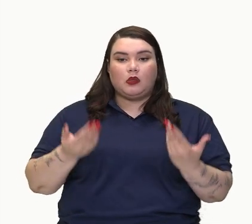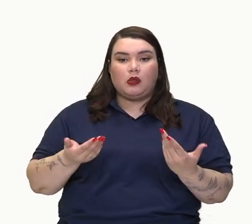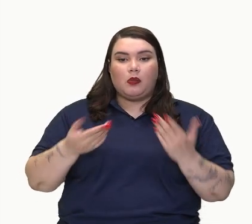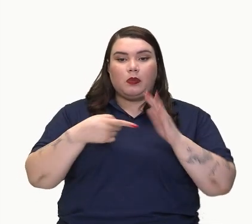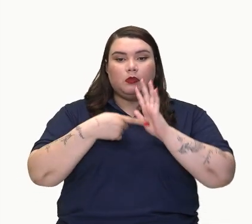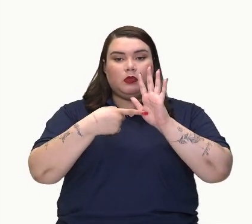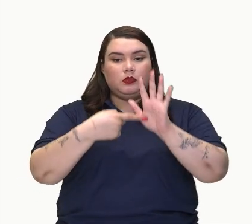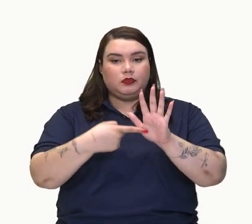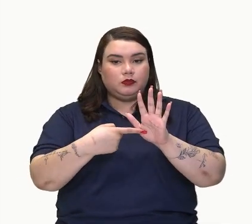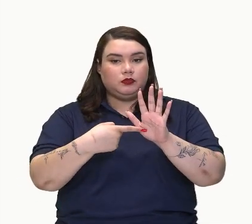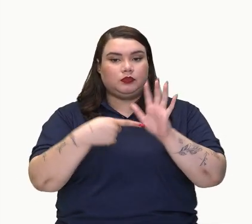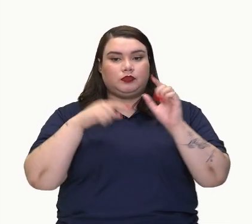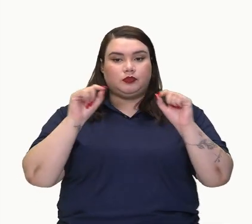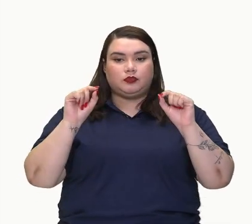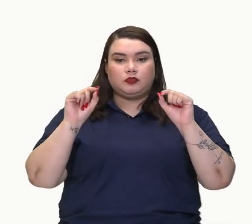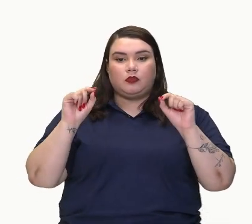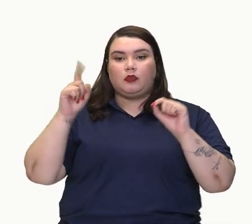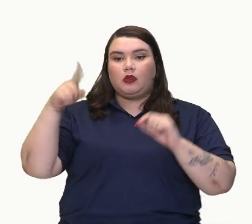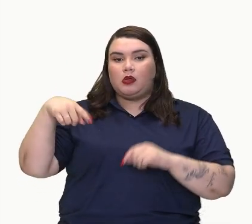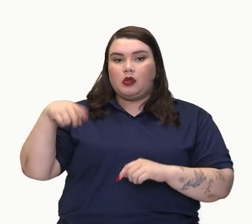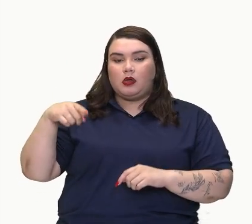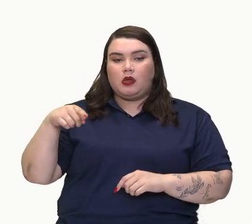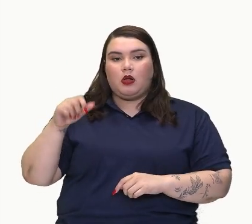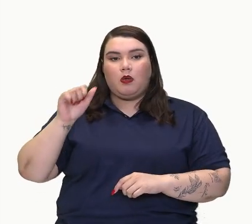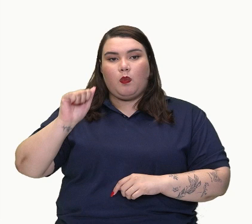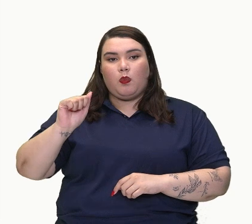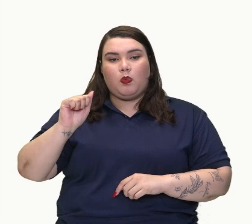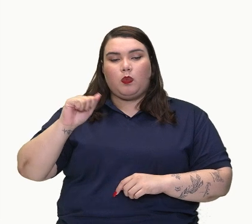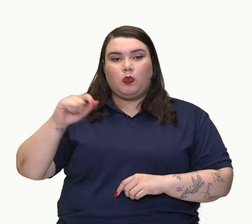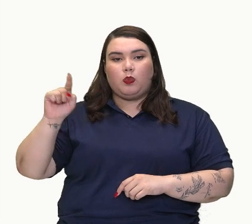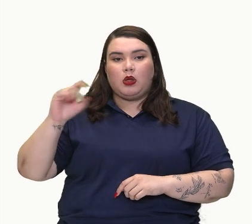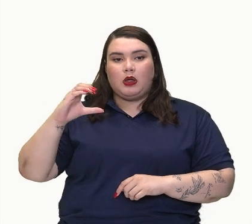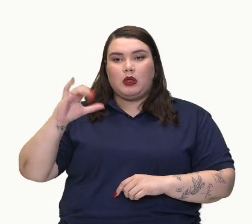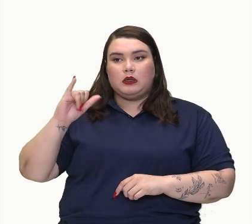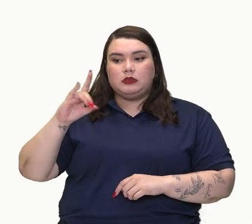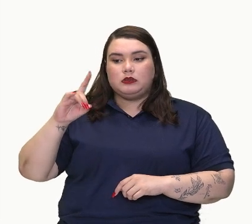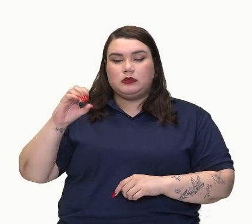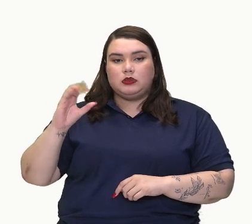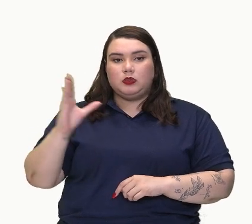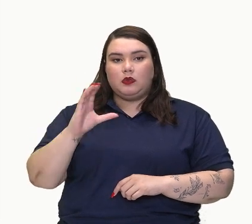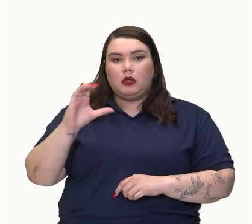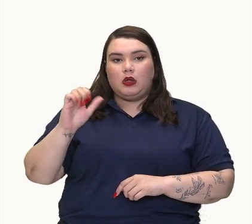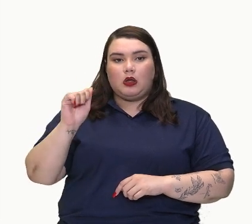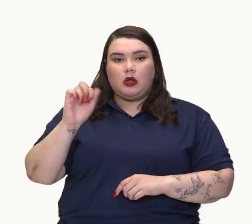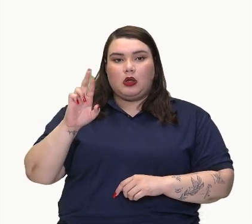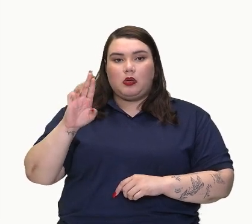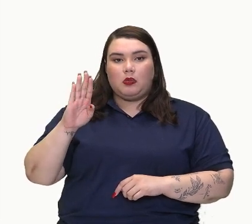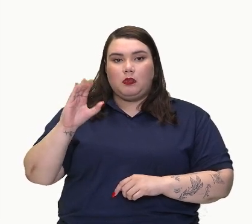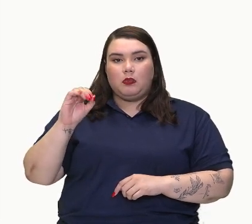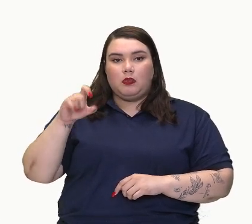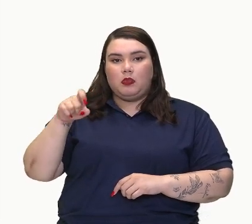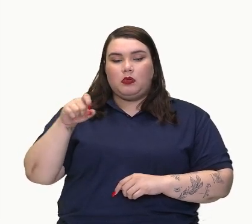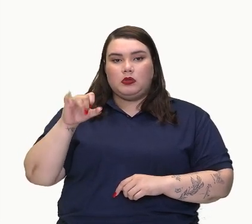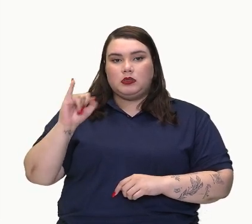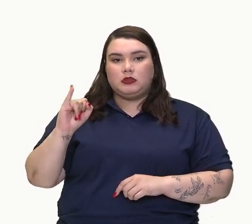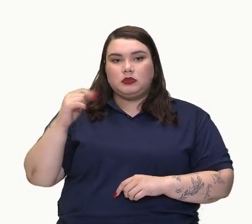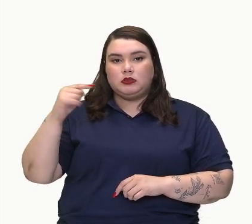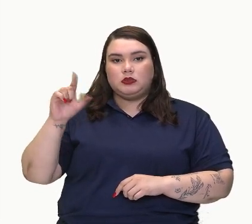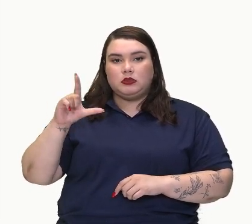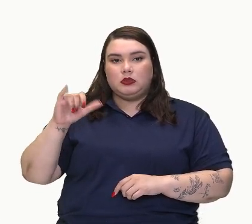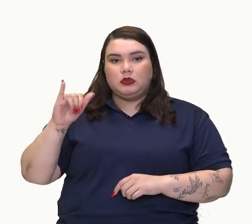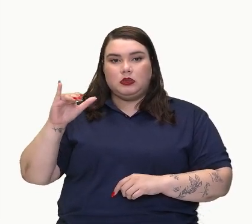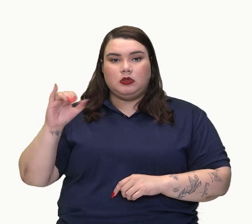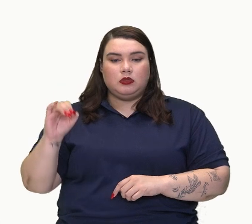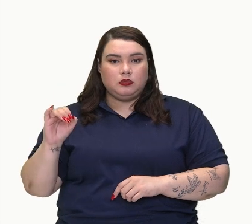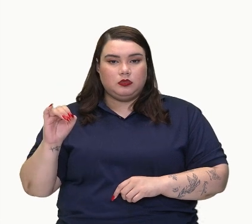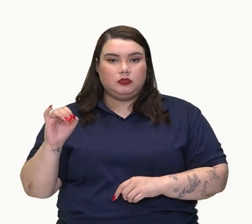na ponta, é um ácido carboxílico. E essa mesma estrutura, estando no meio, sem o hidrogênio aqui, ó,